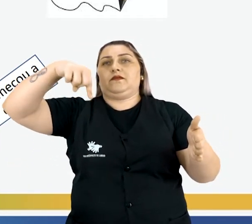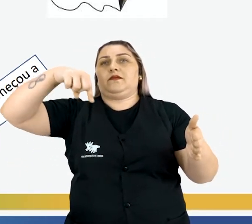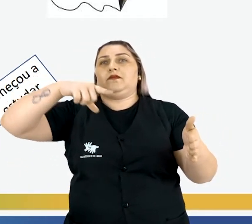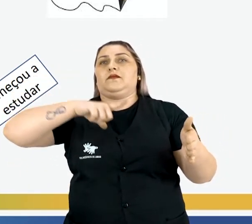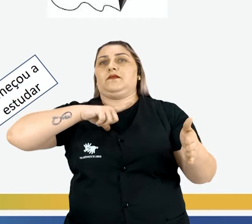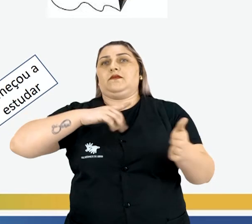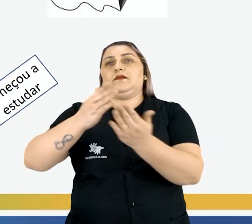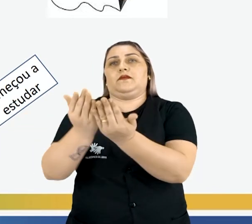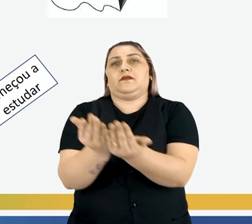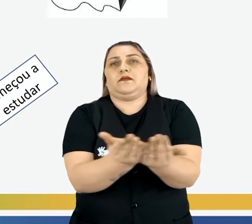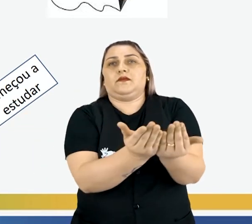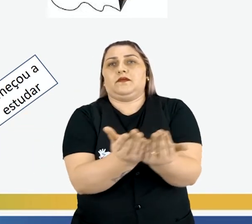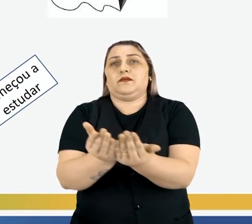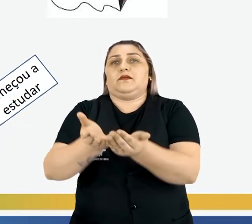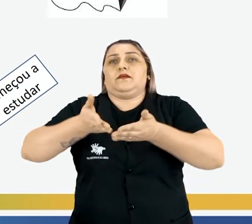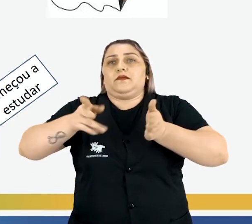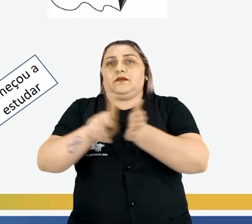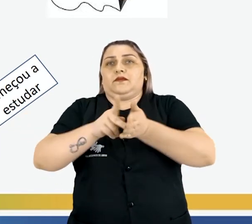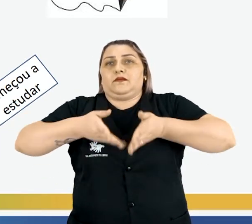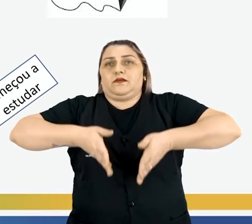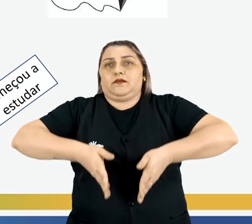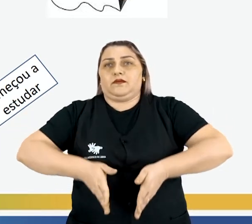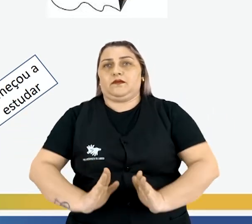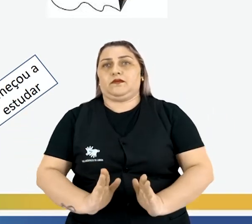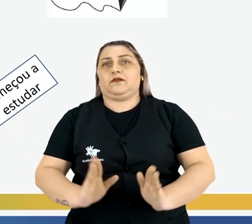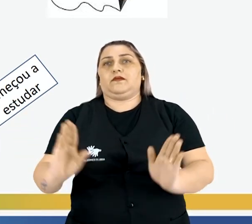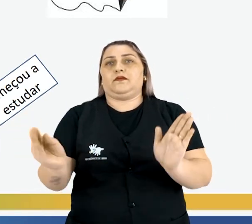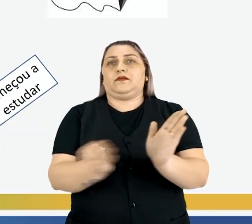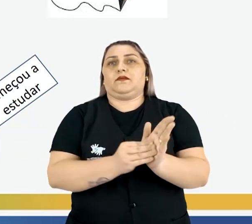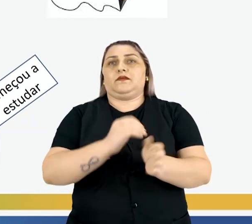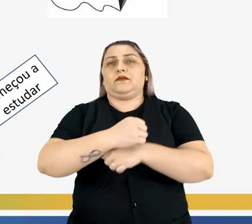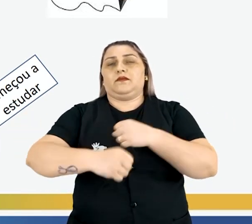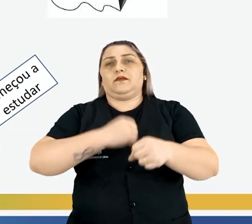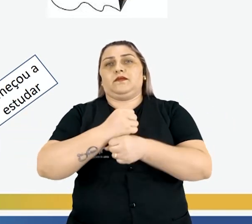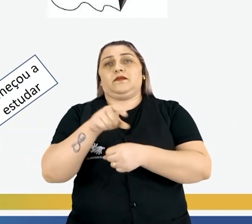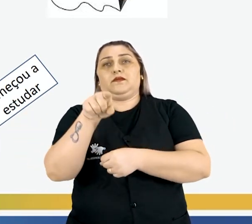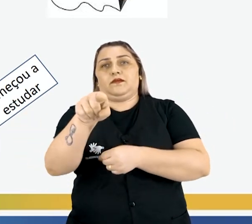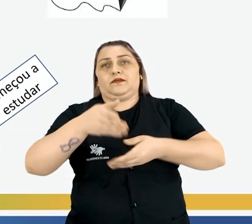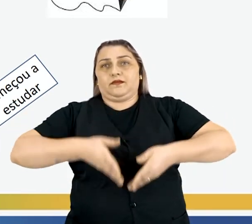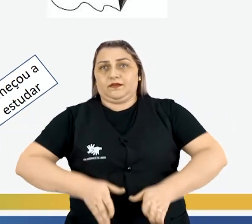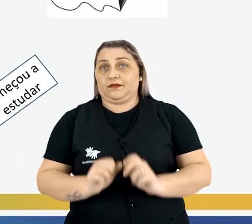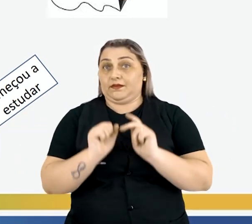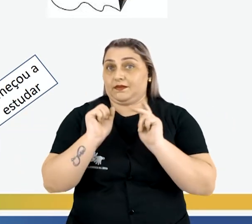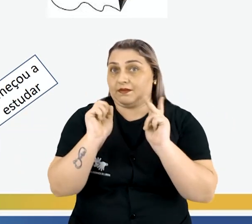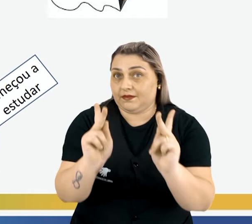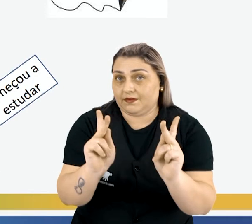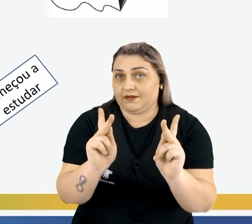bebezinho, nascimento, tá vendo? Então, ali você vai colocar o ano em que você nasceu, ok?